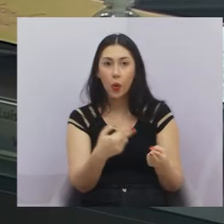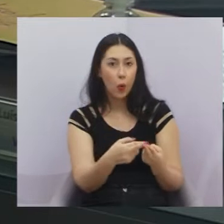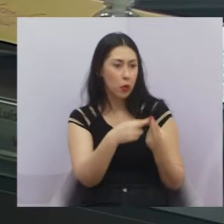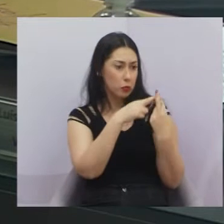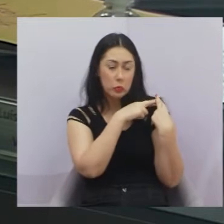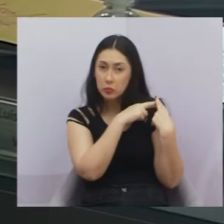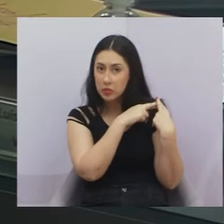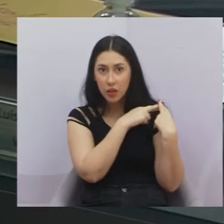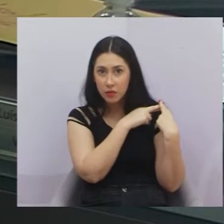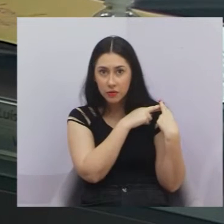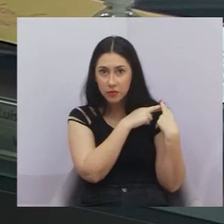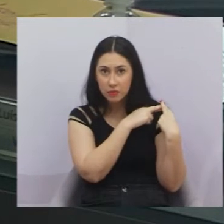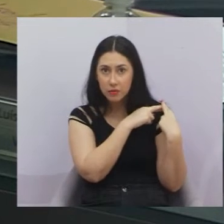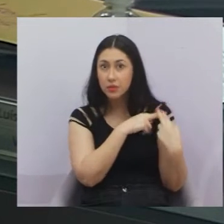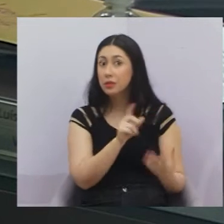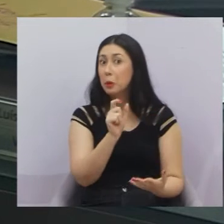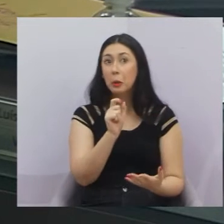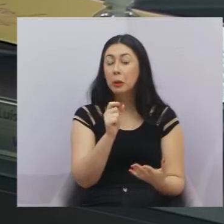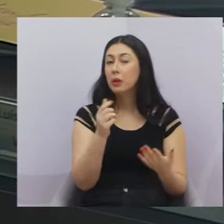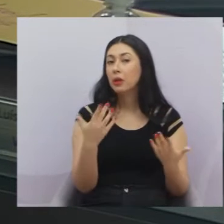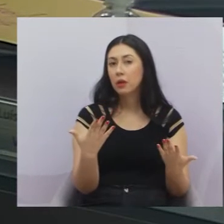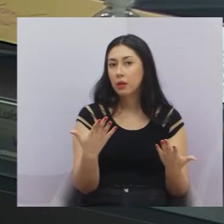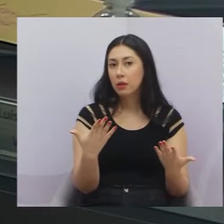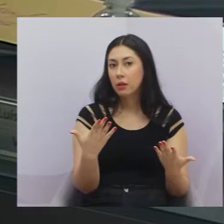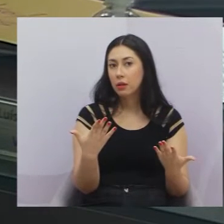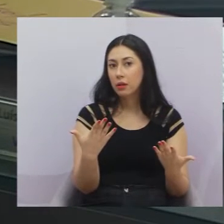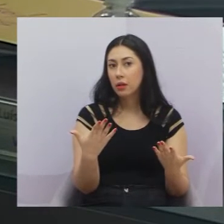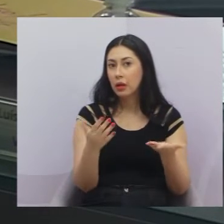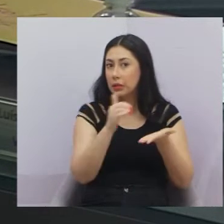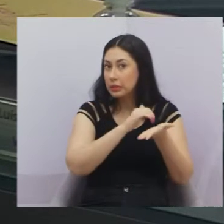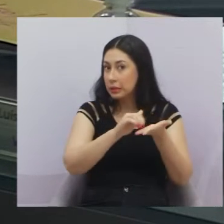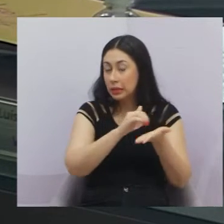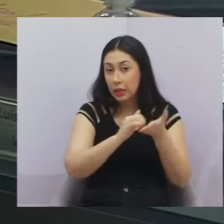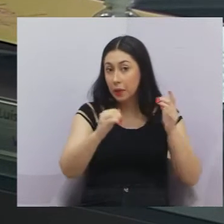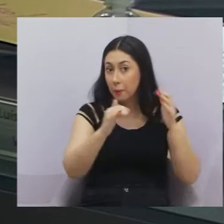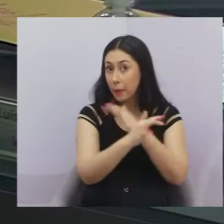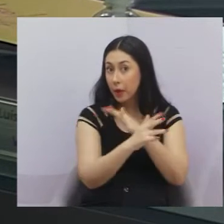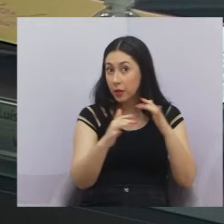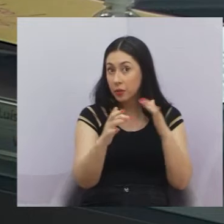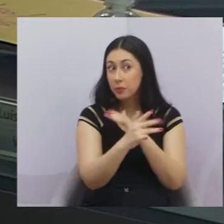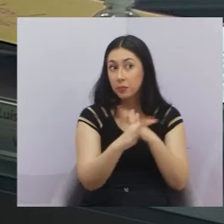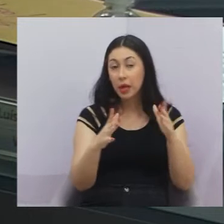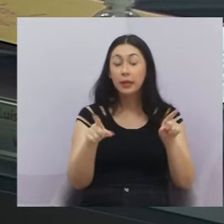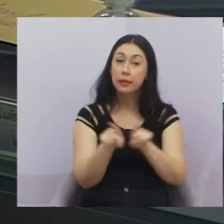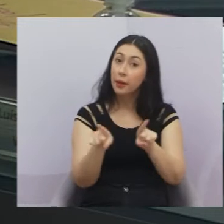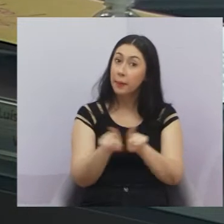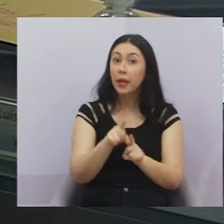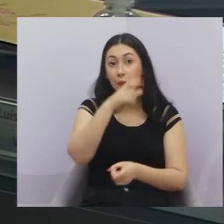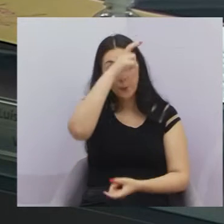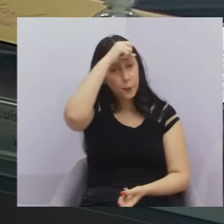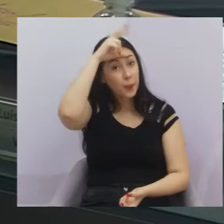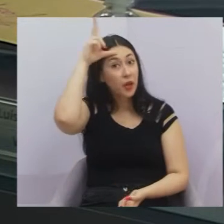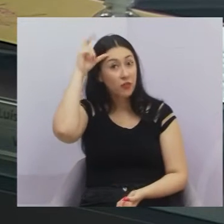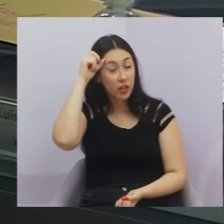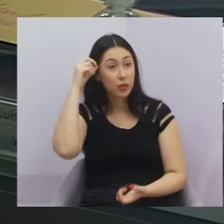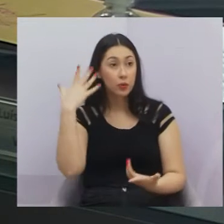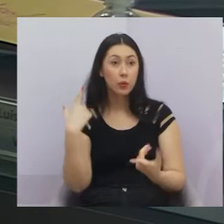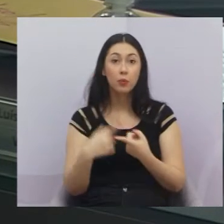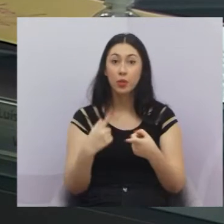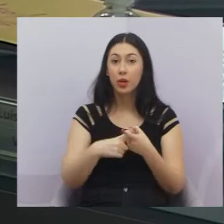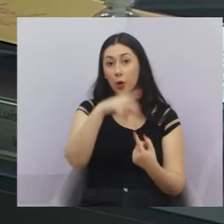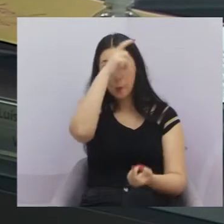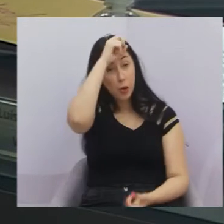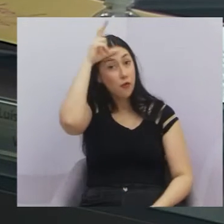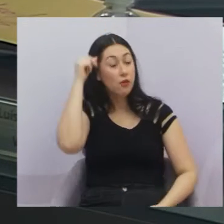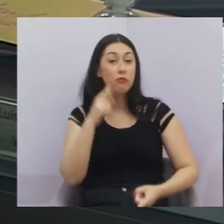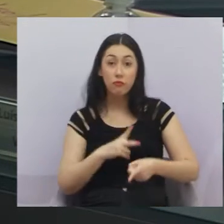o dever de melhorar o transporte público. É o secretário de Mobilidade Urbana, mas é o prefeito, né? O prefeito que ganhou a eleição, ele